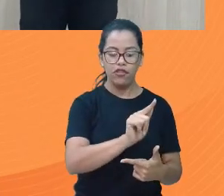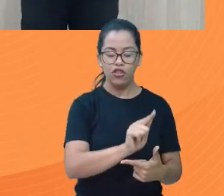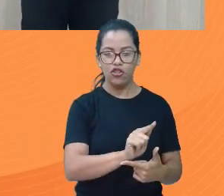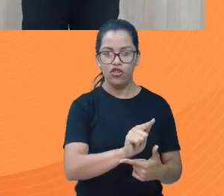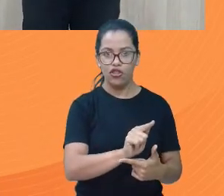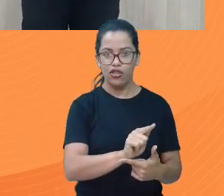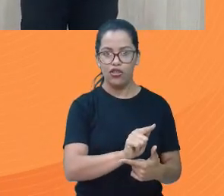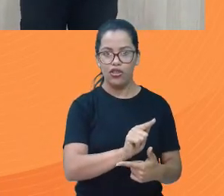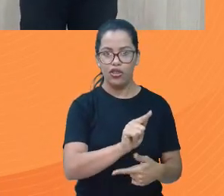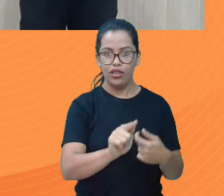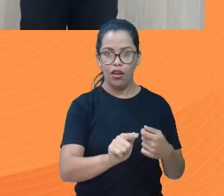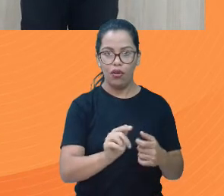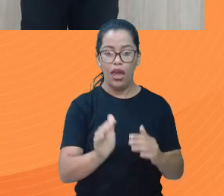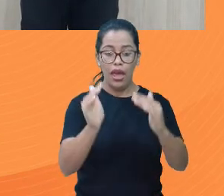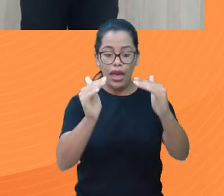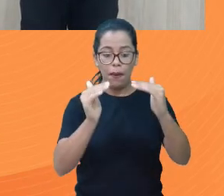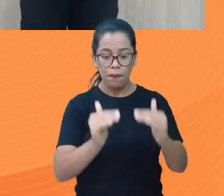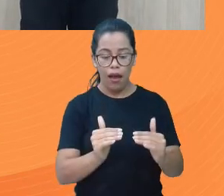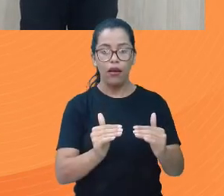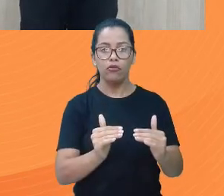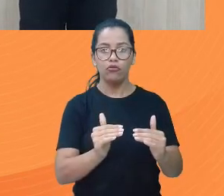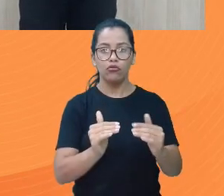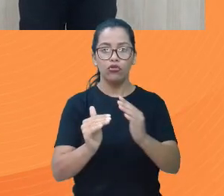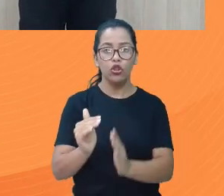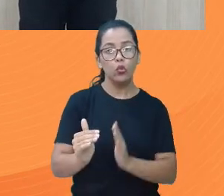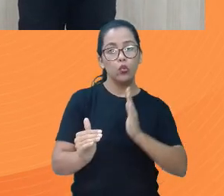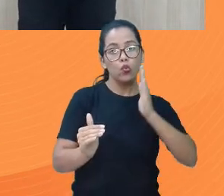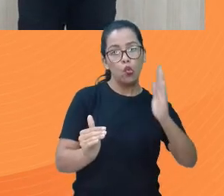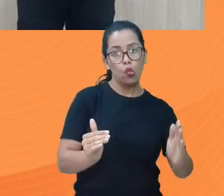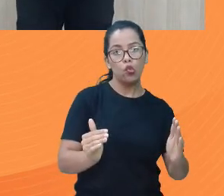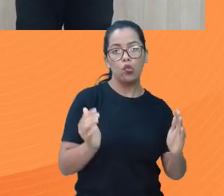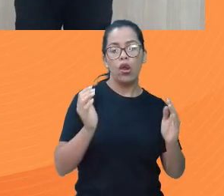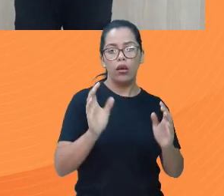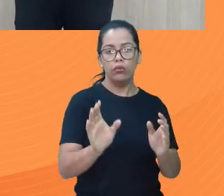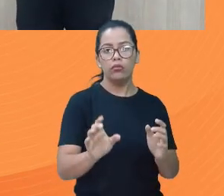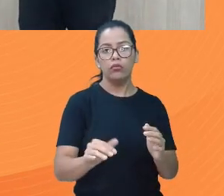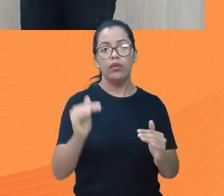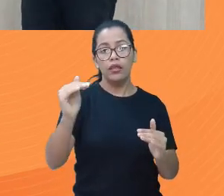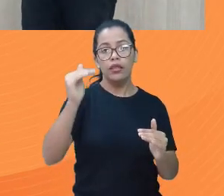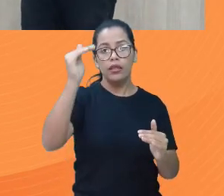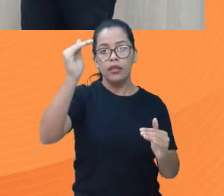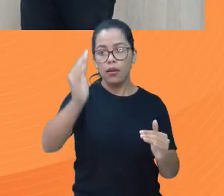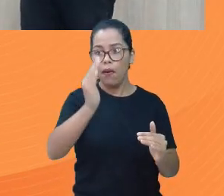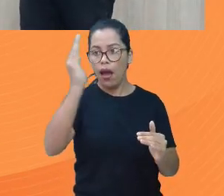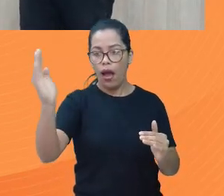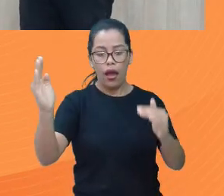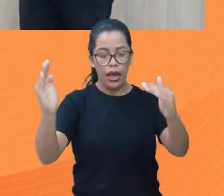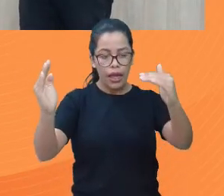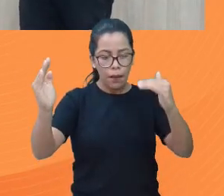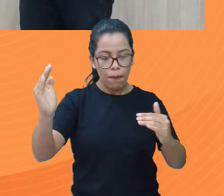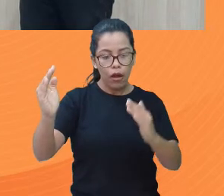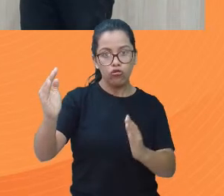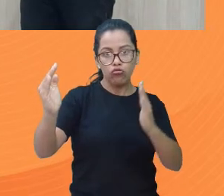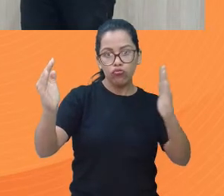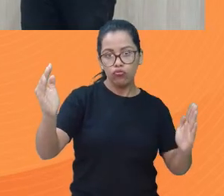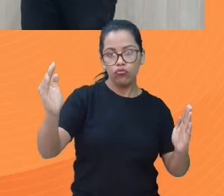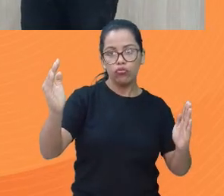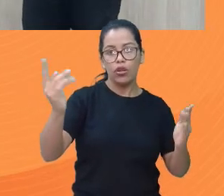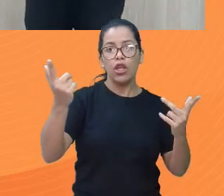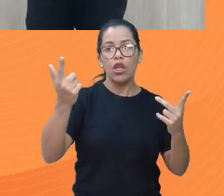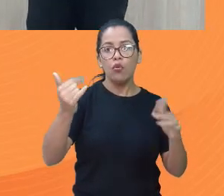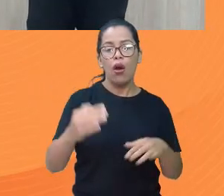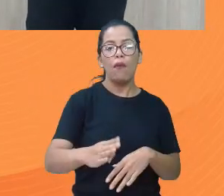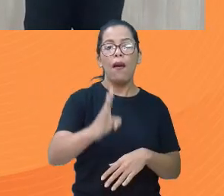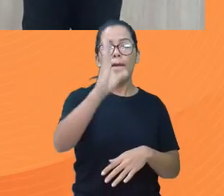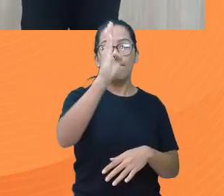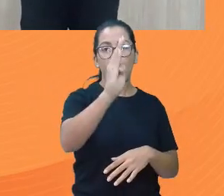e do outro lado, tá bom? Então, sempre você vai fazer essa comparação. Assim como os ângulos B e C, que